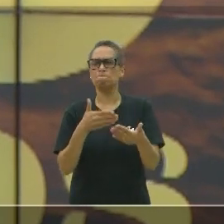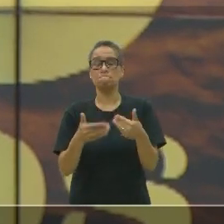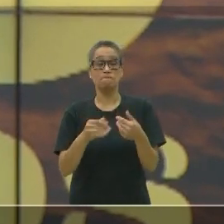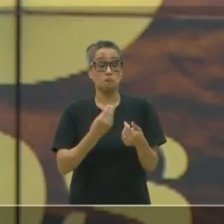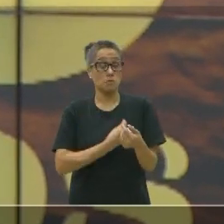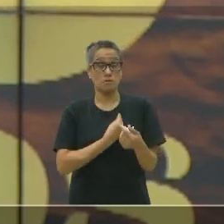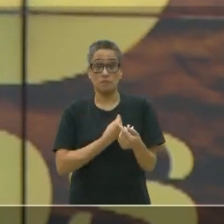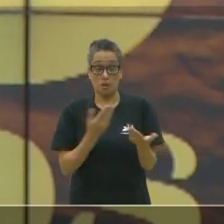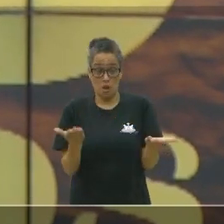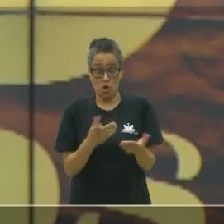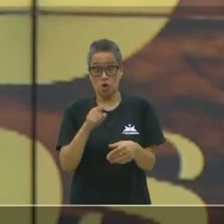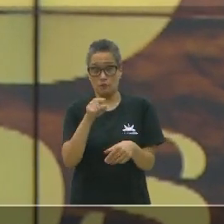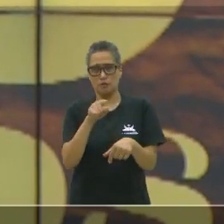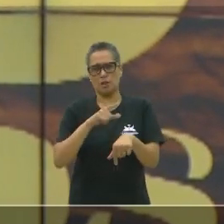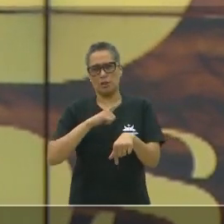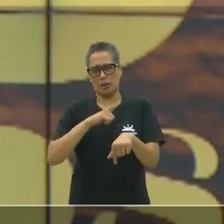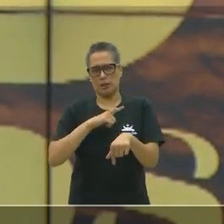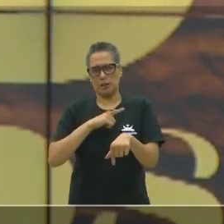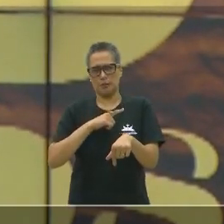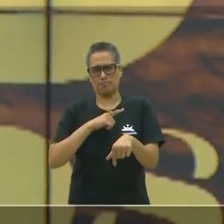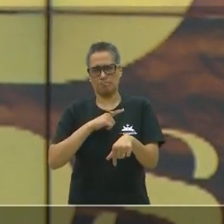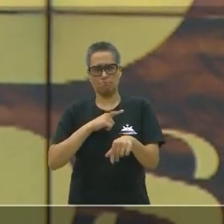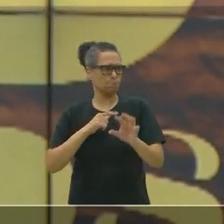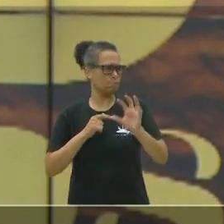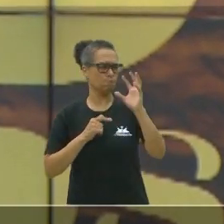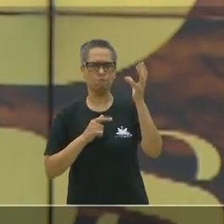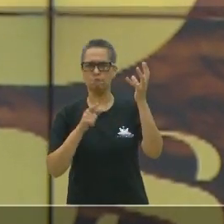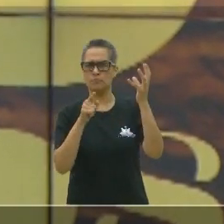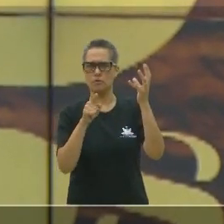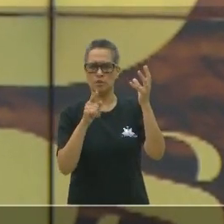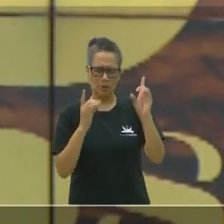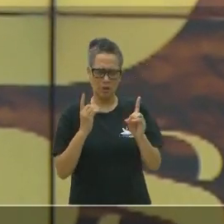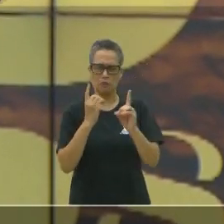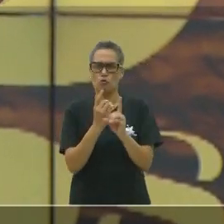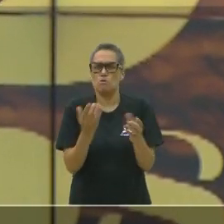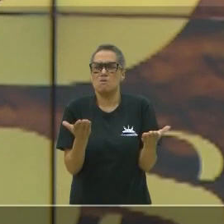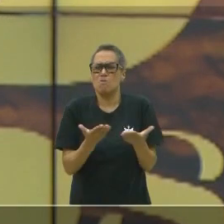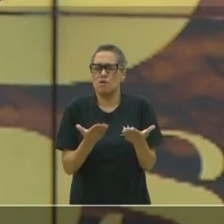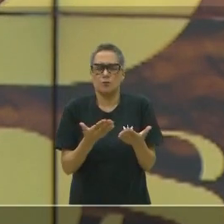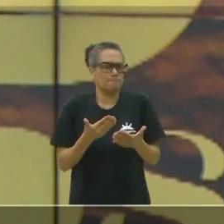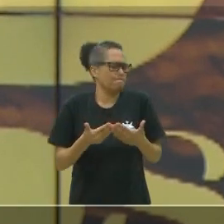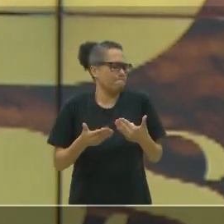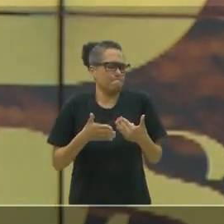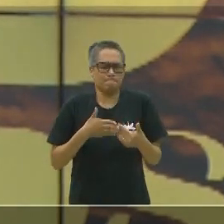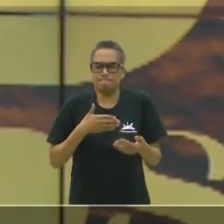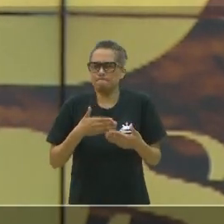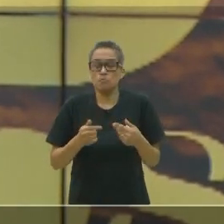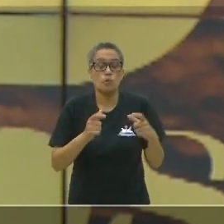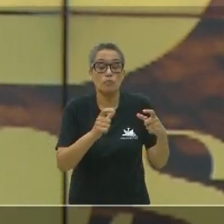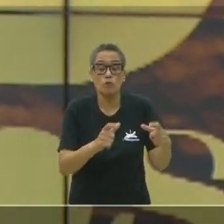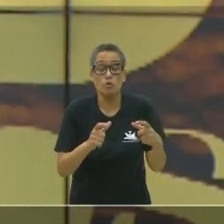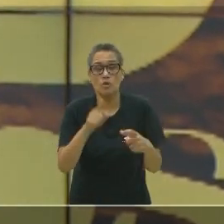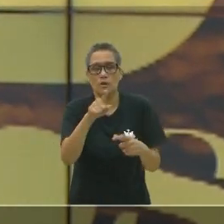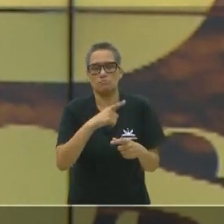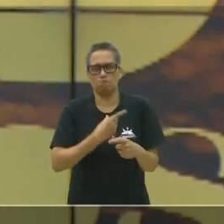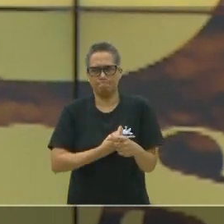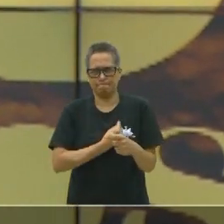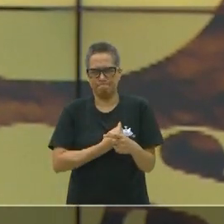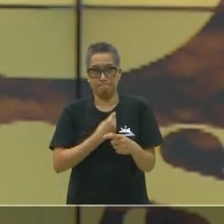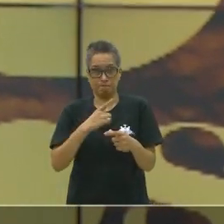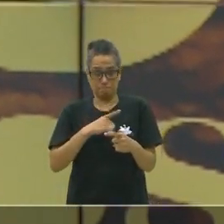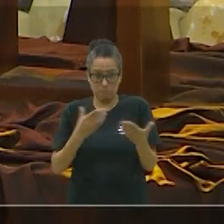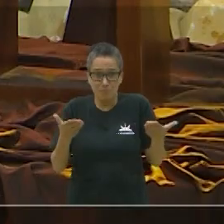você vive, independente da situação que você se encontra, do lugar onde você se